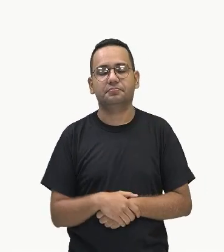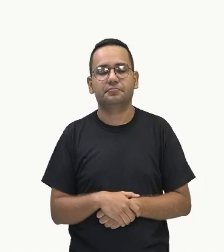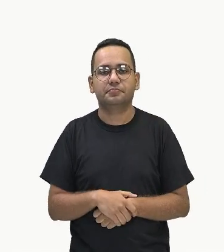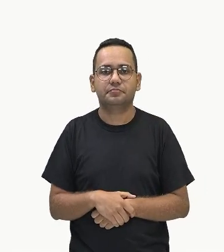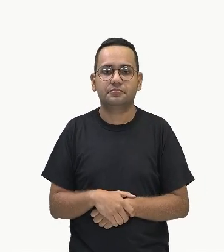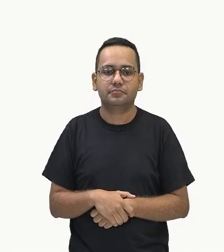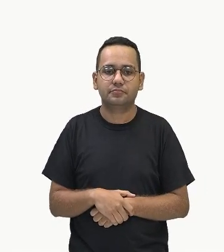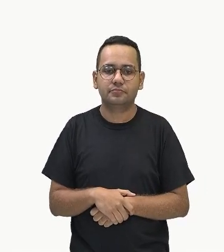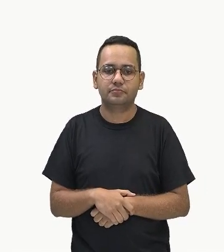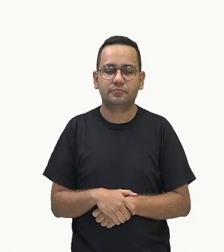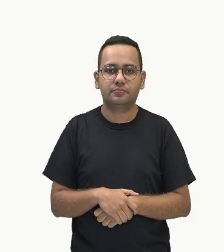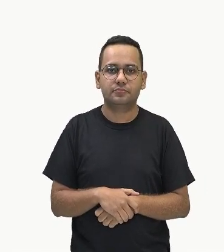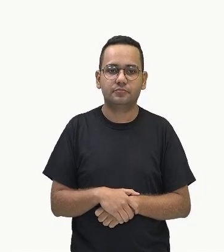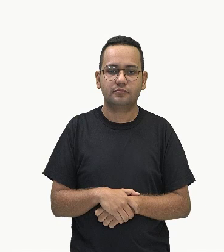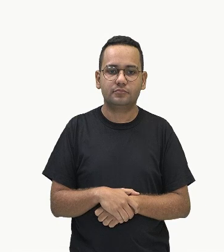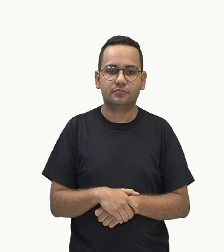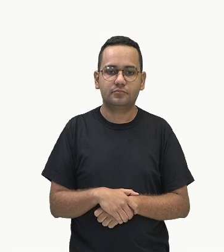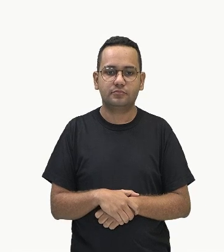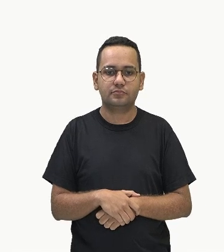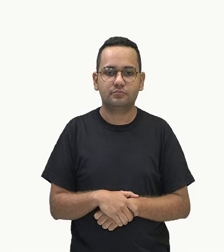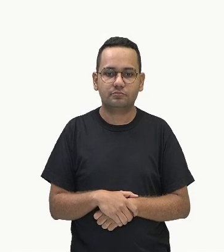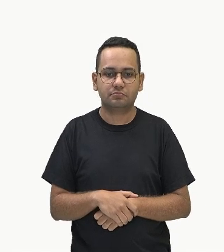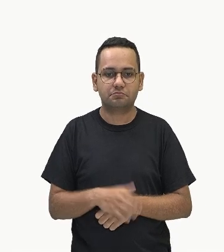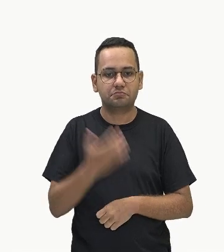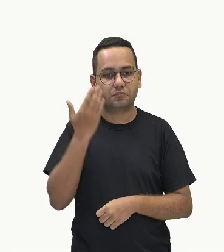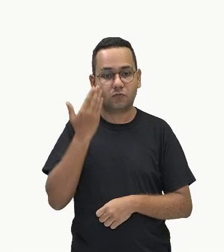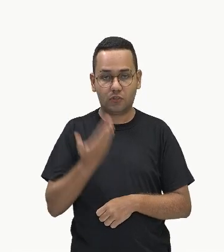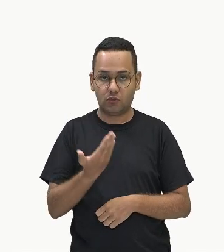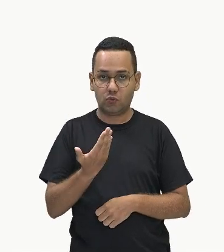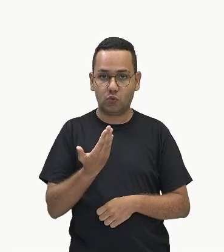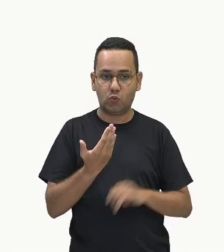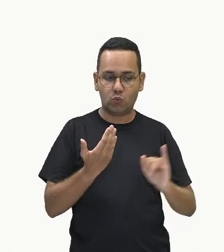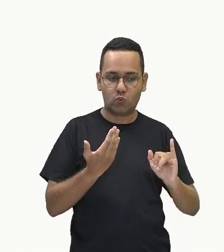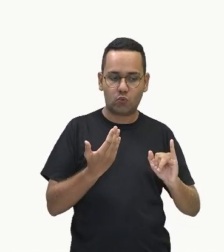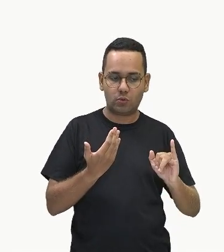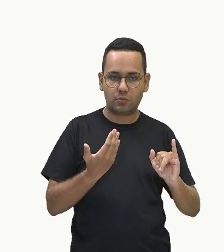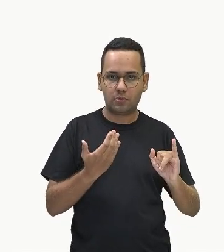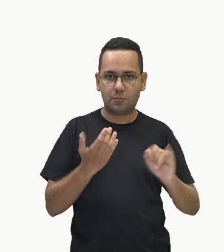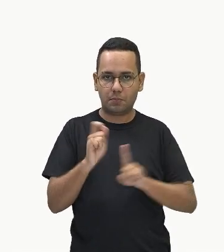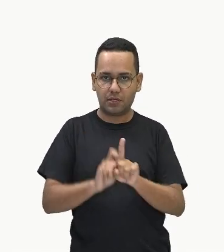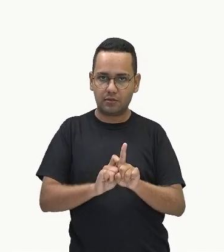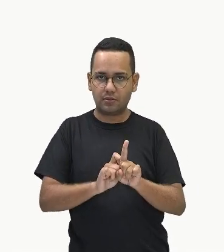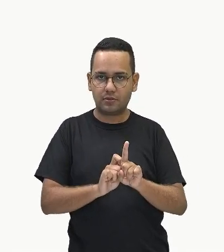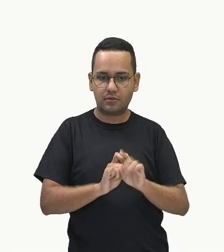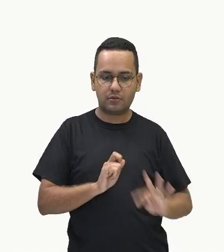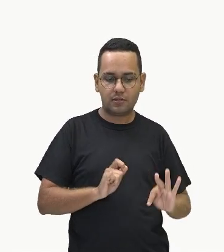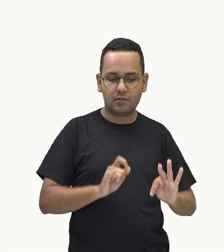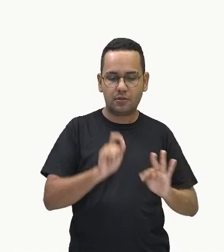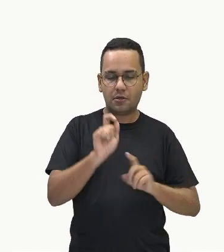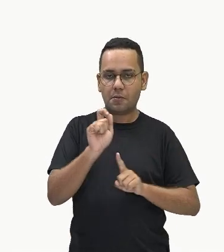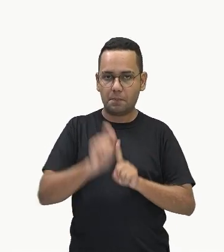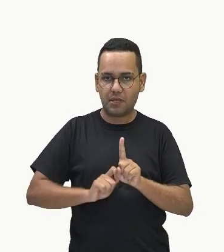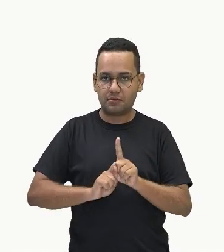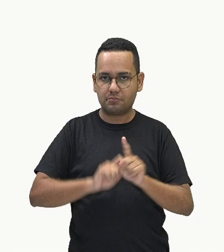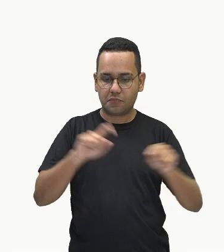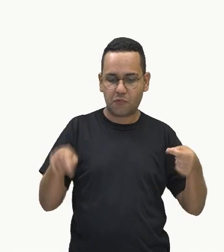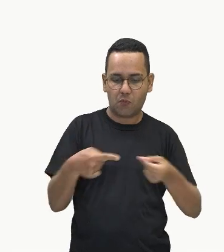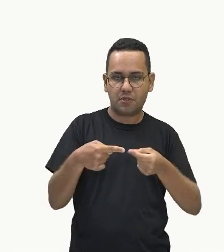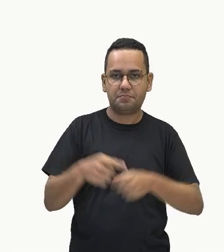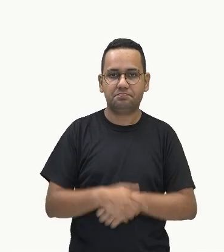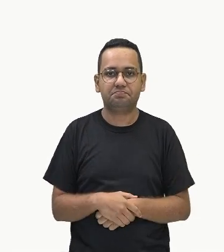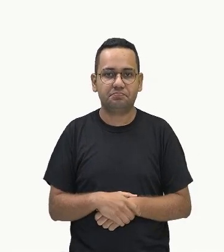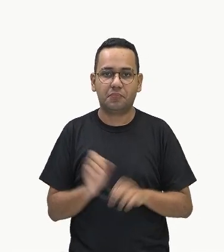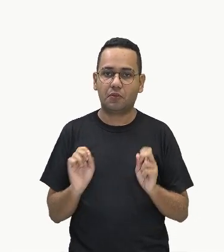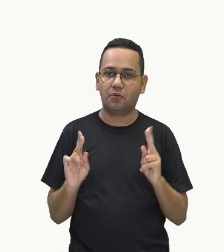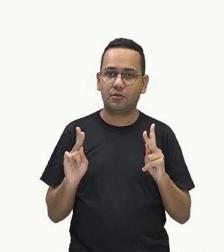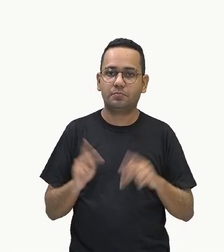Então, vamos verificar, ó. Minha taxa está um mês, meu tempo está em meses. Significa o quê? Tudo